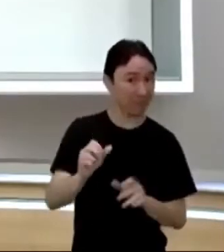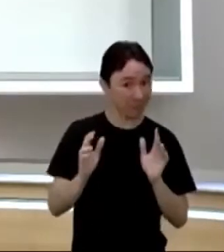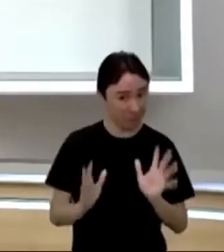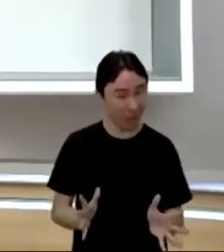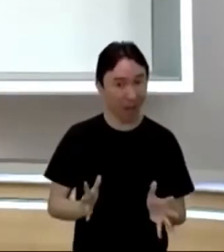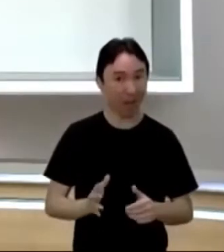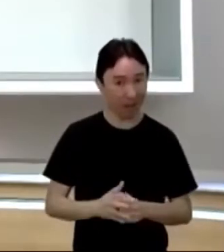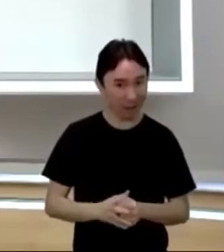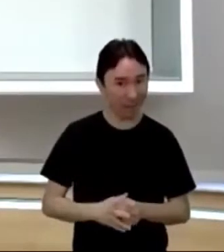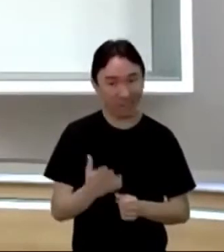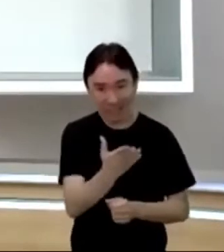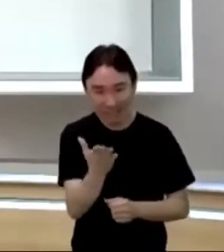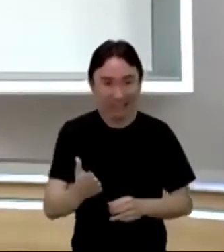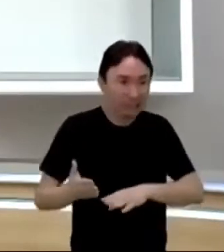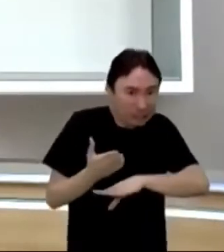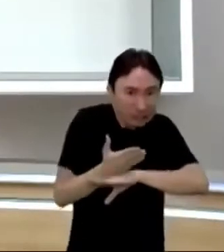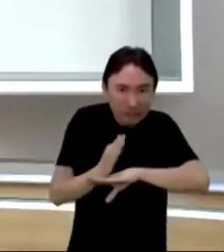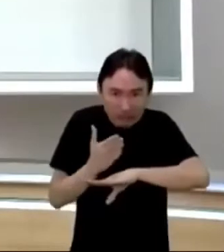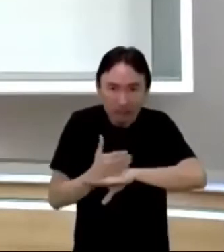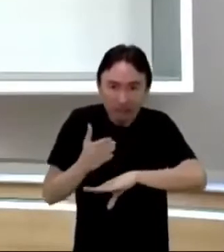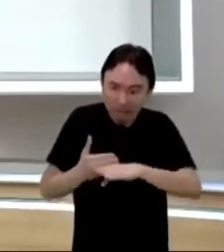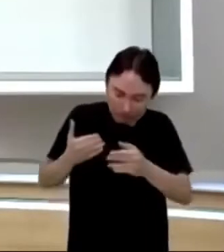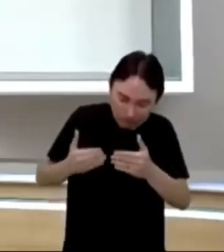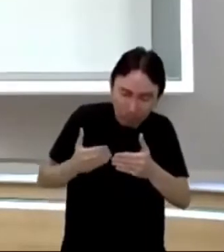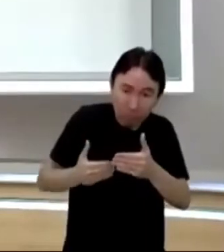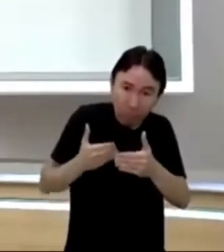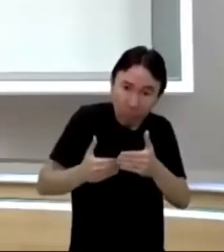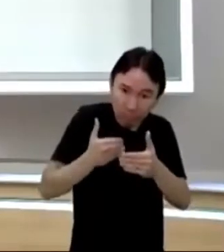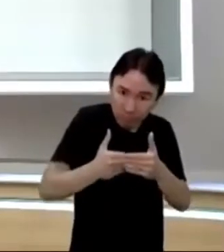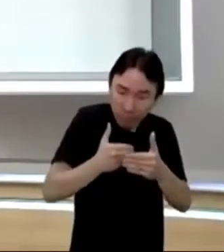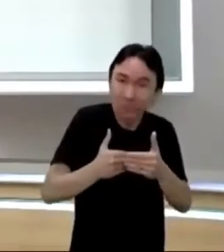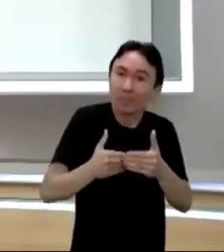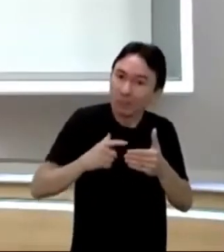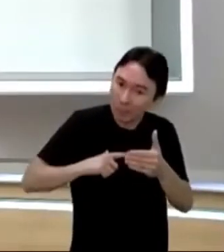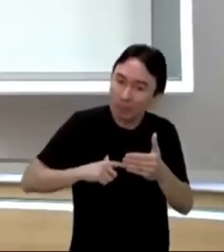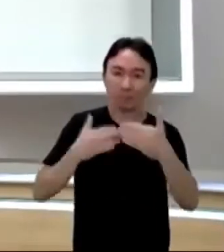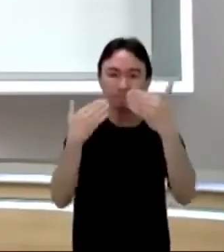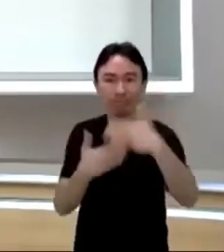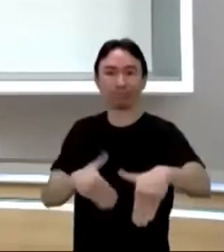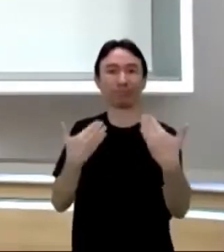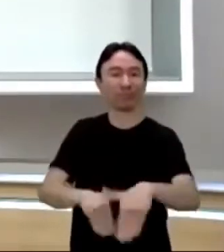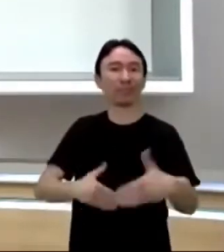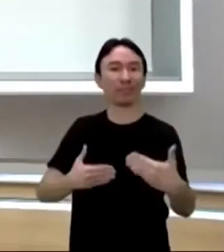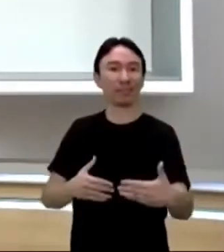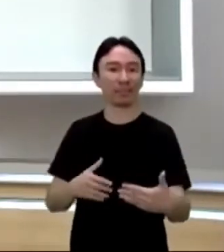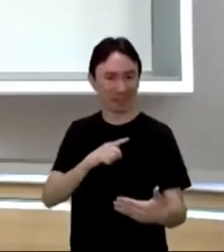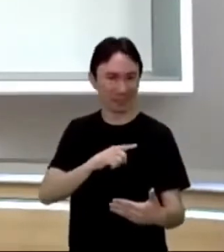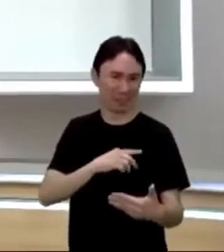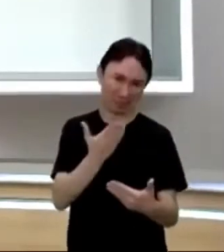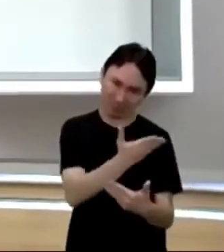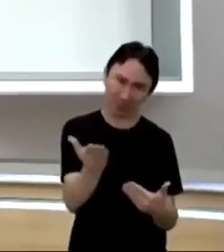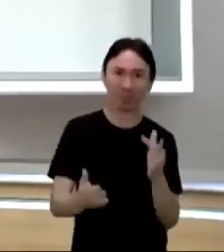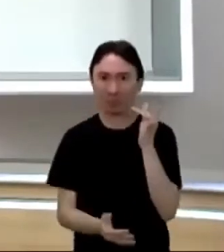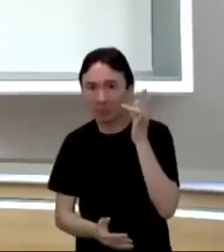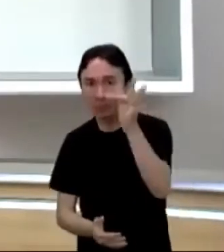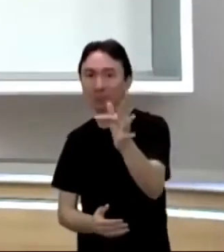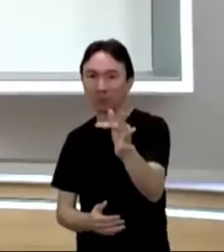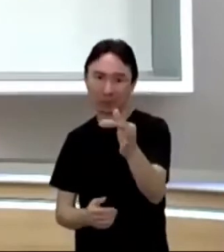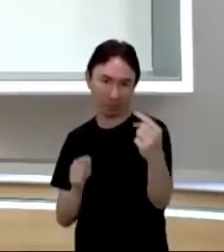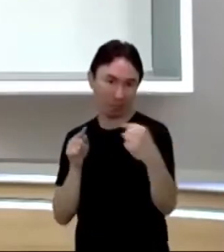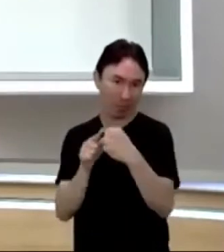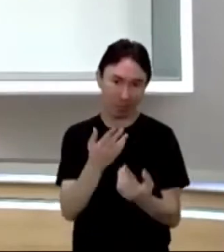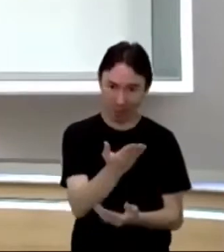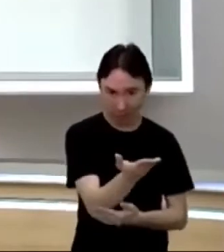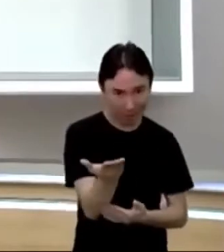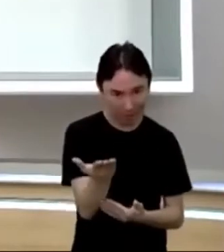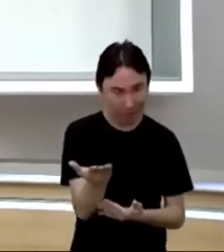a preparação final para as provas aí, que é nada mais do que o futuro de vocês. Então, se dediquem,